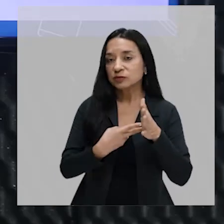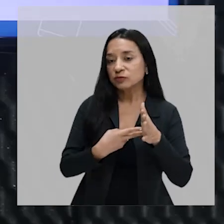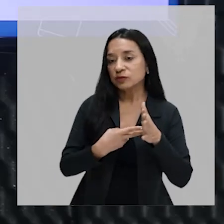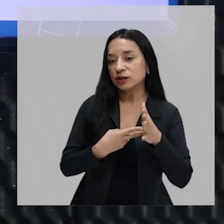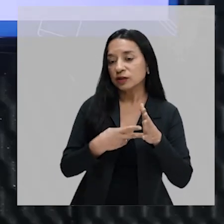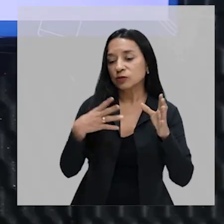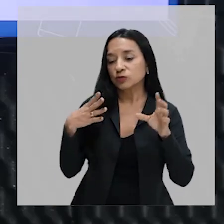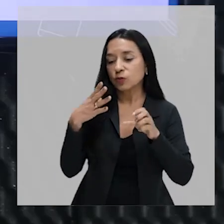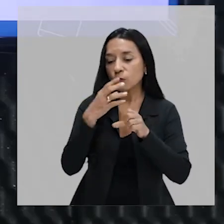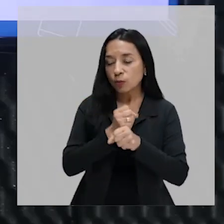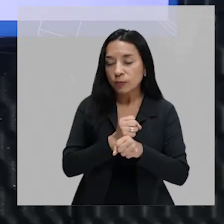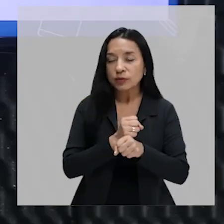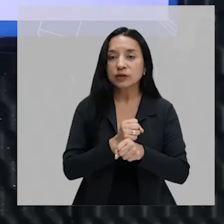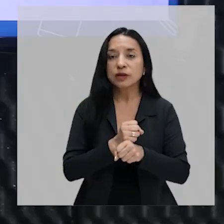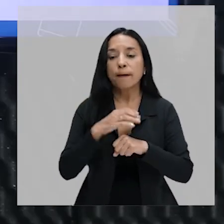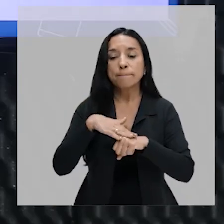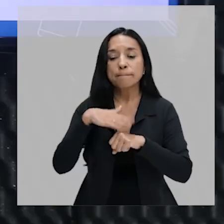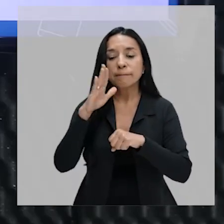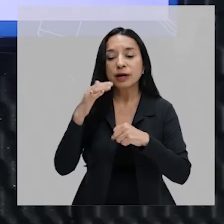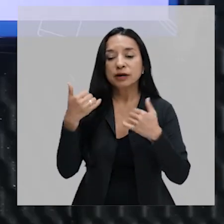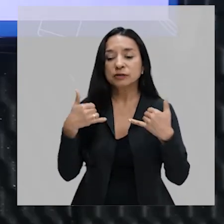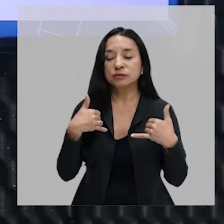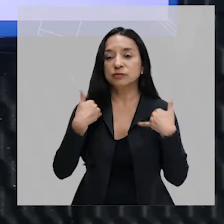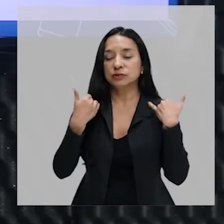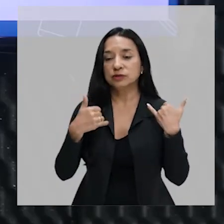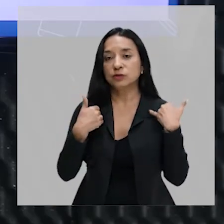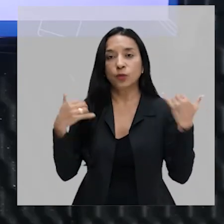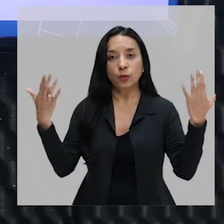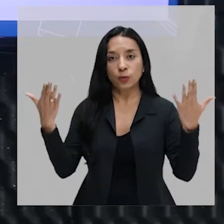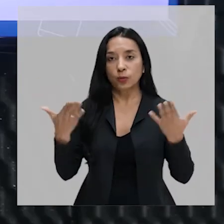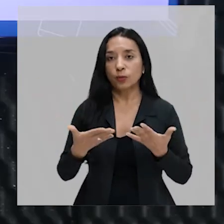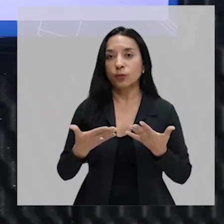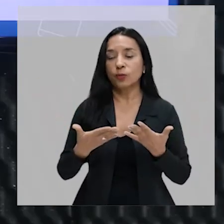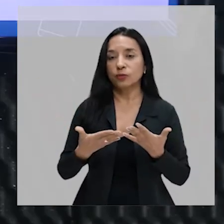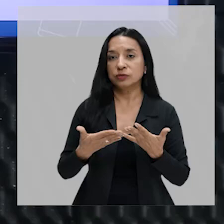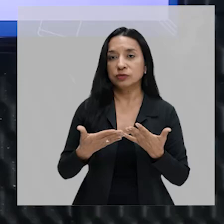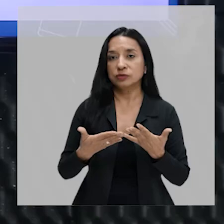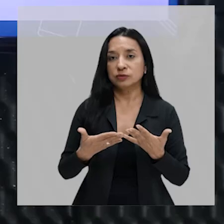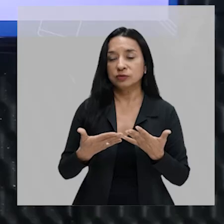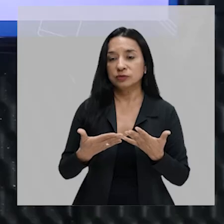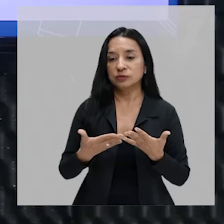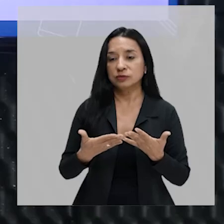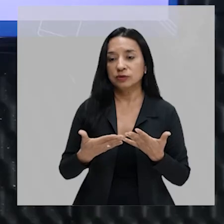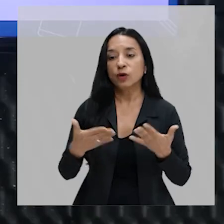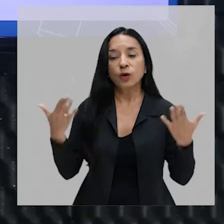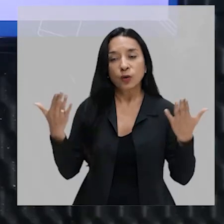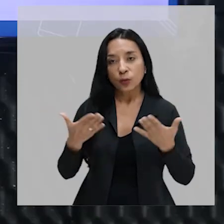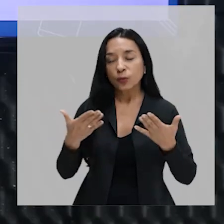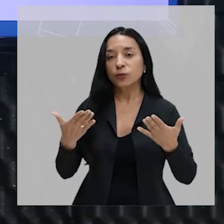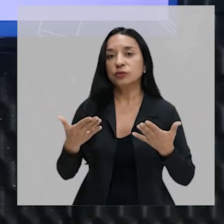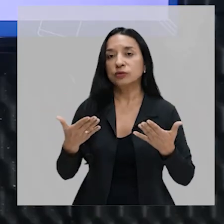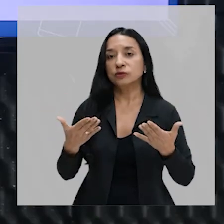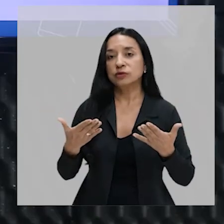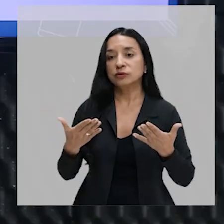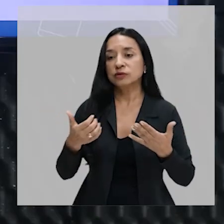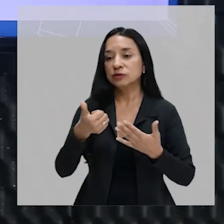de completar mais uma primavera. Hoje, eu não sei que dia que essa aula vai ao ar, mas hoje